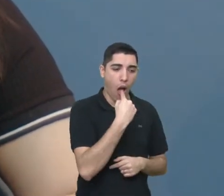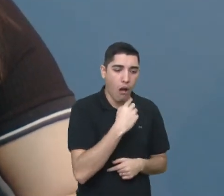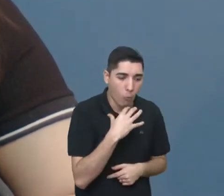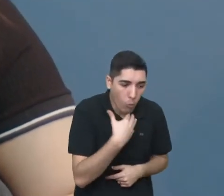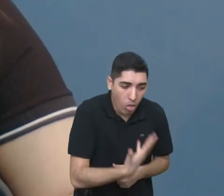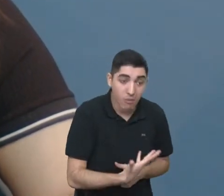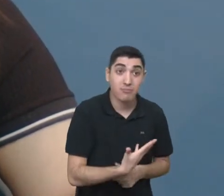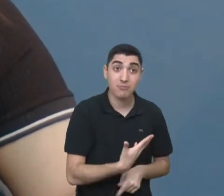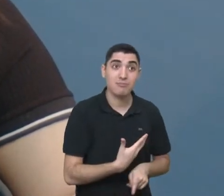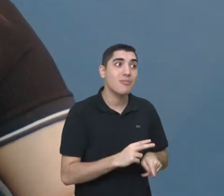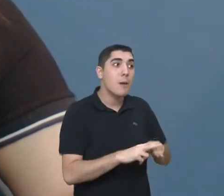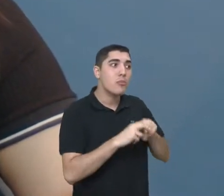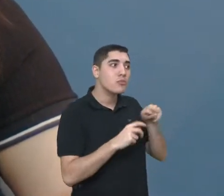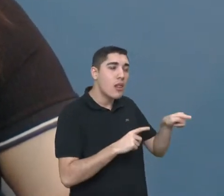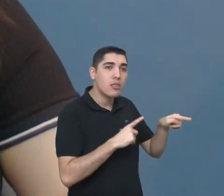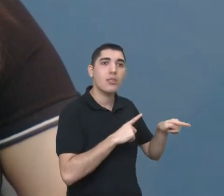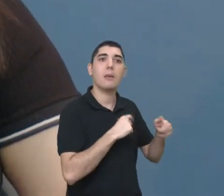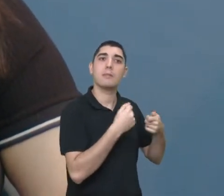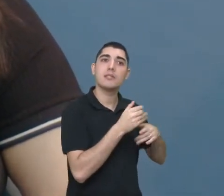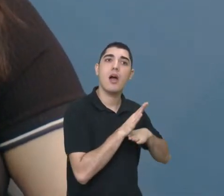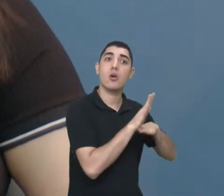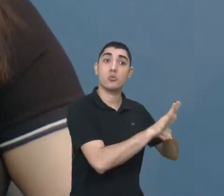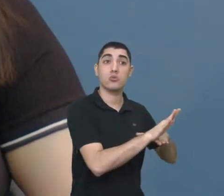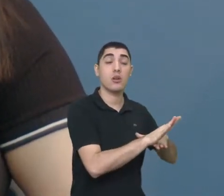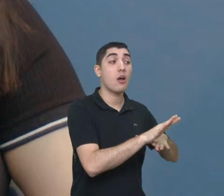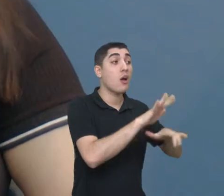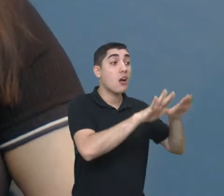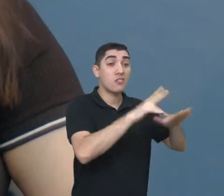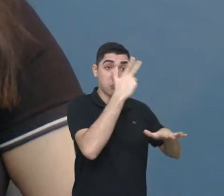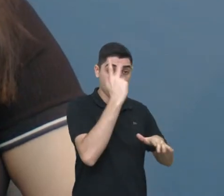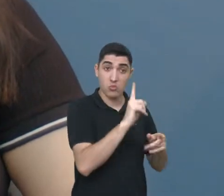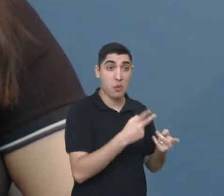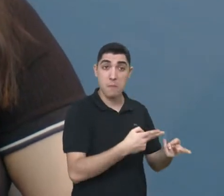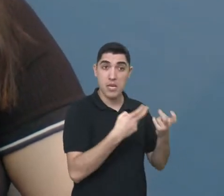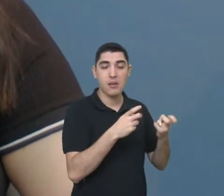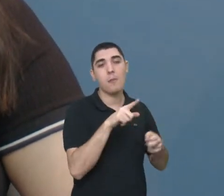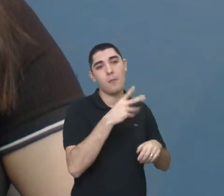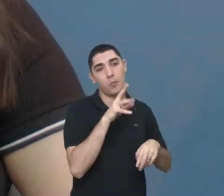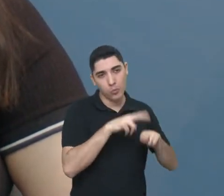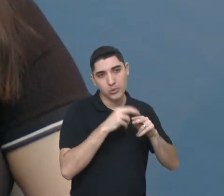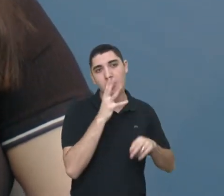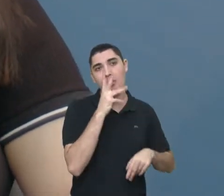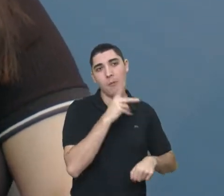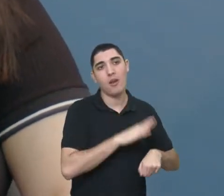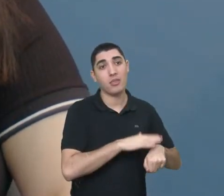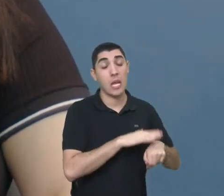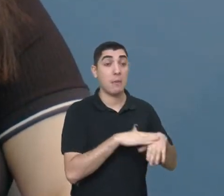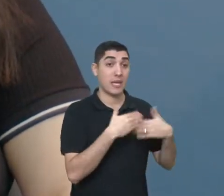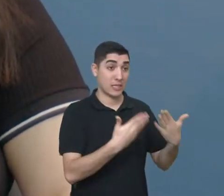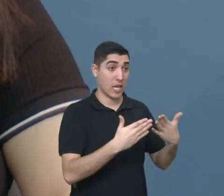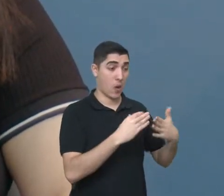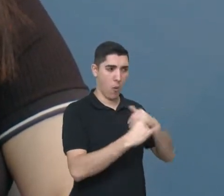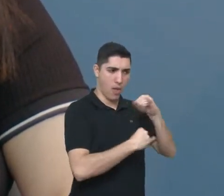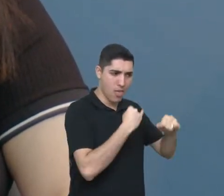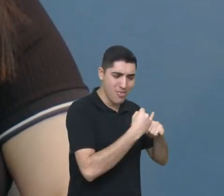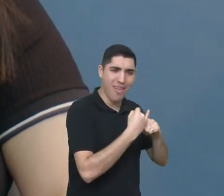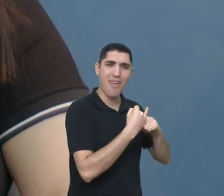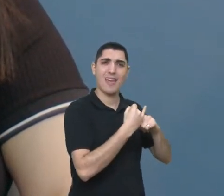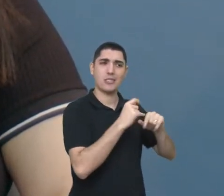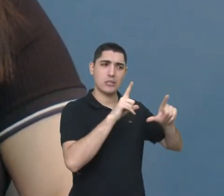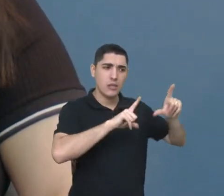está doente, está precisando de ajuda, demora muito mais tempo, é muito mais difícil. Então, a mídia realmente